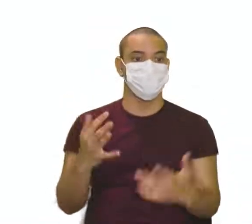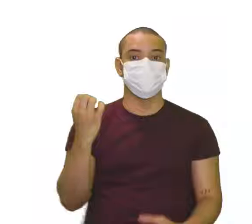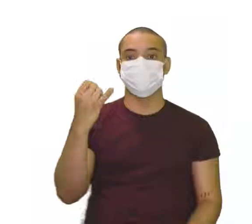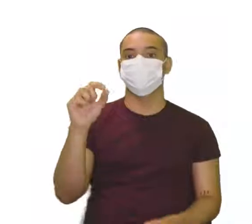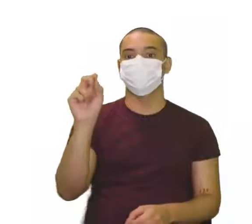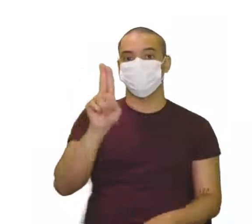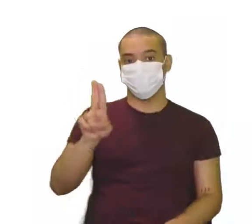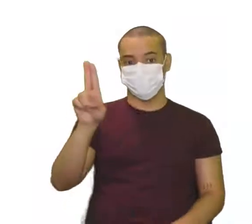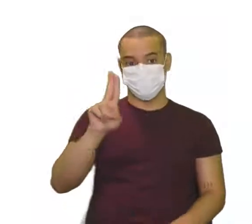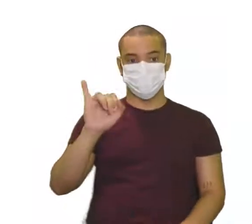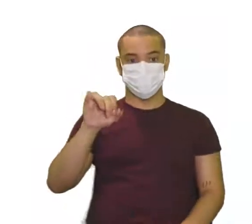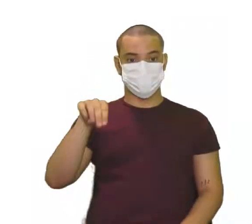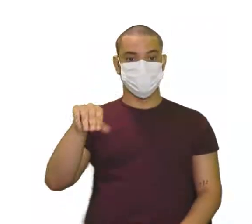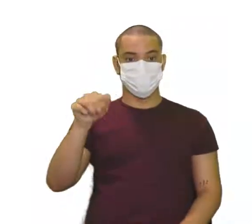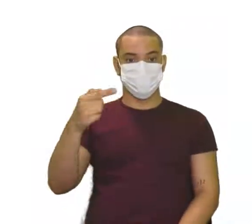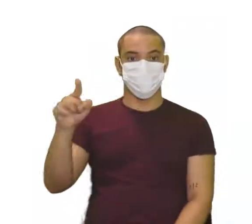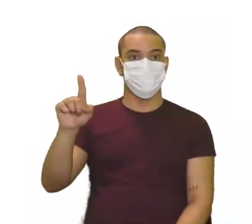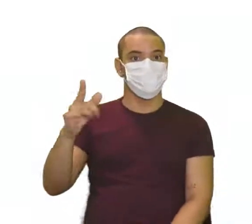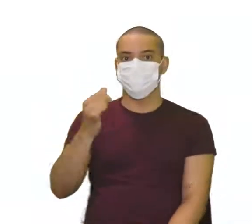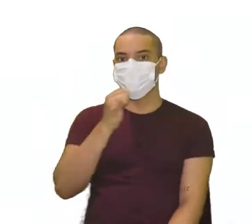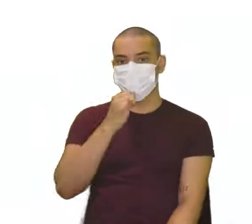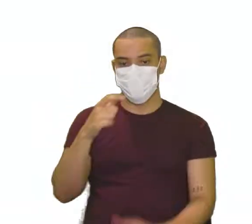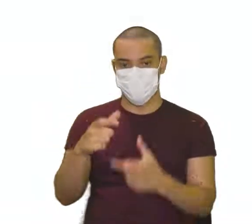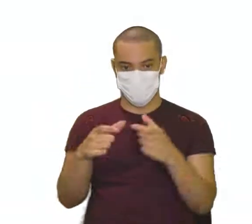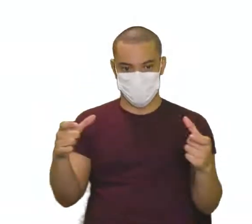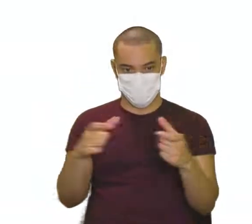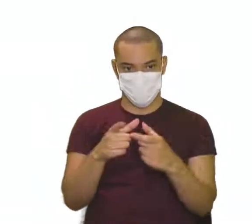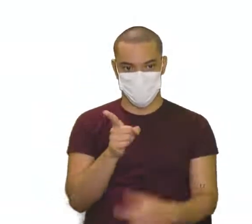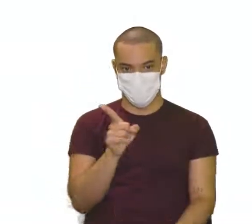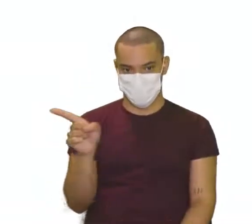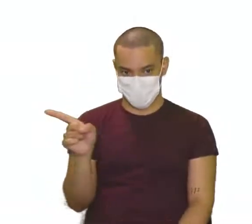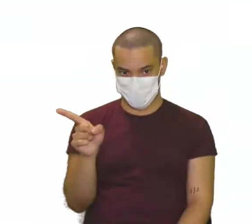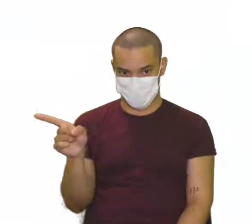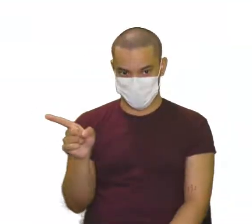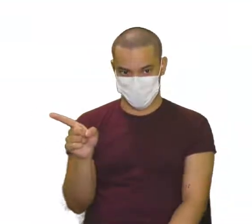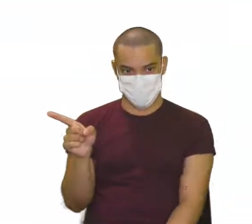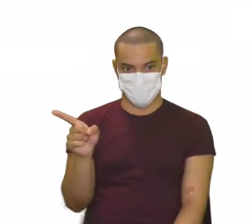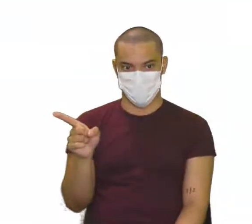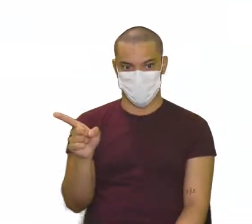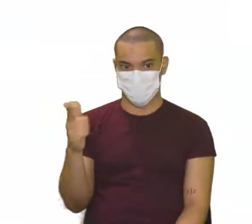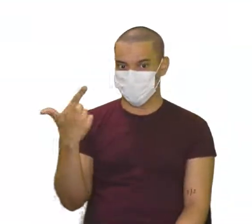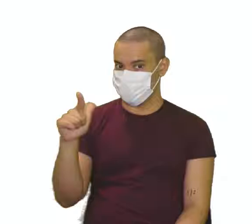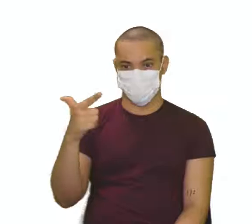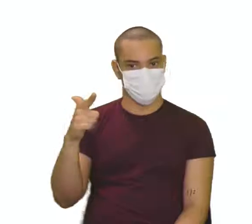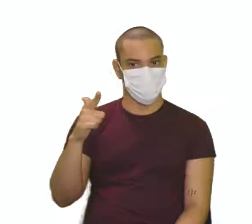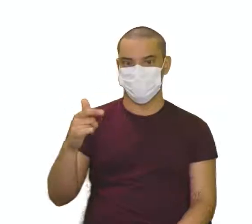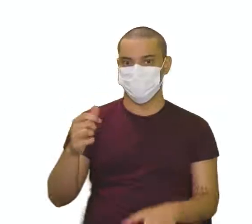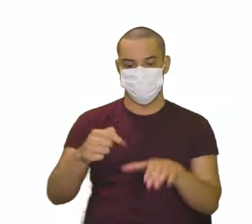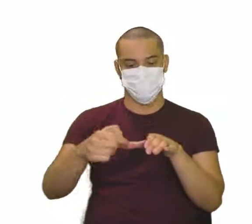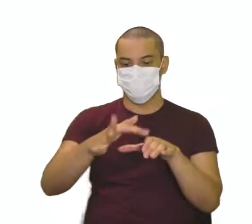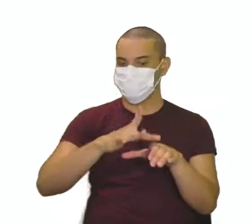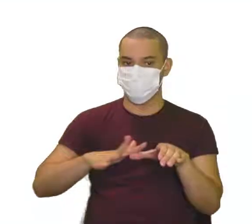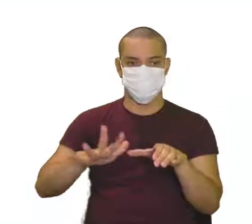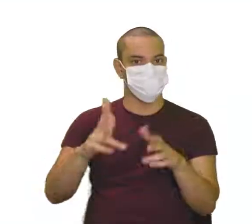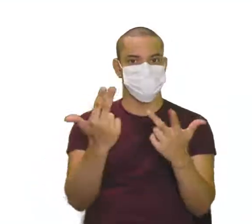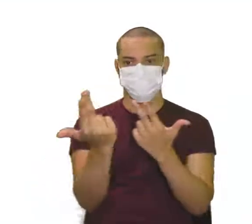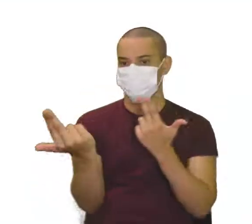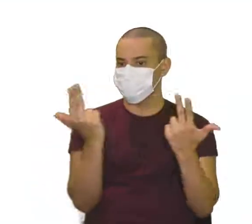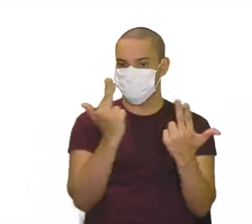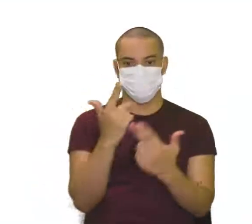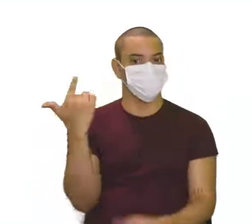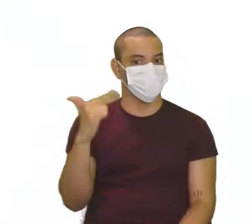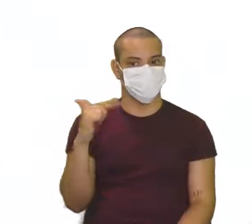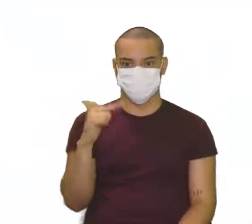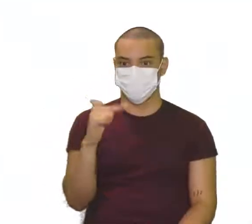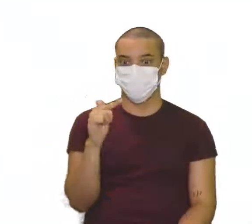ímã de barra, por exemplo, olha só aqui, ó, não produz campo magnético uniforme, tá,